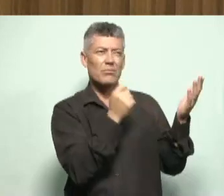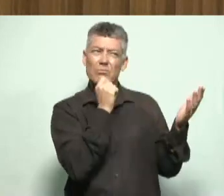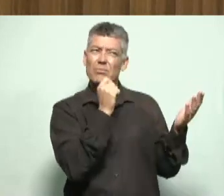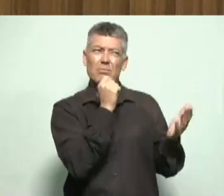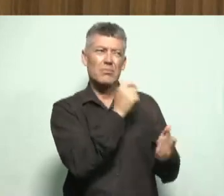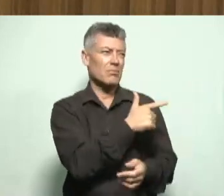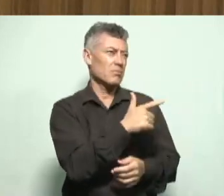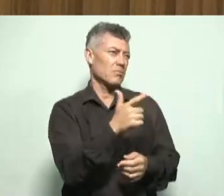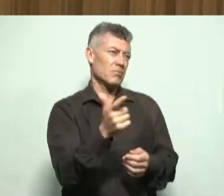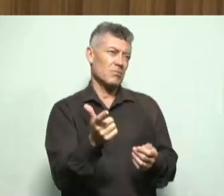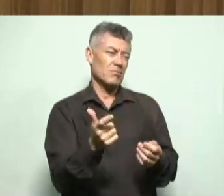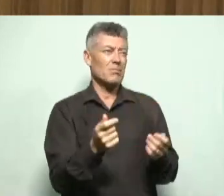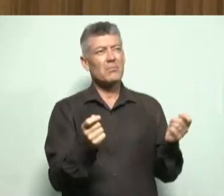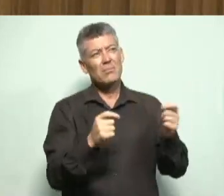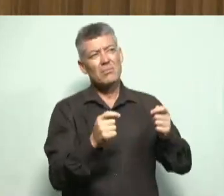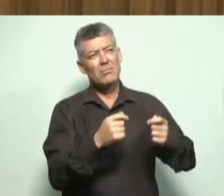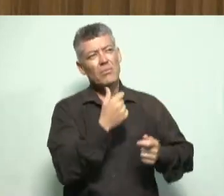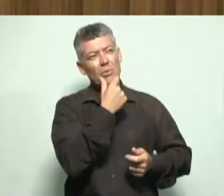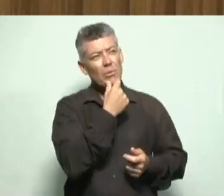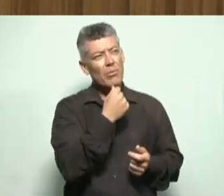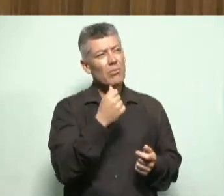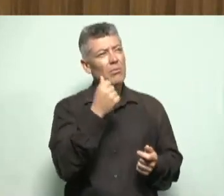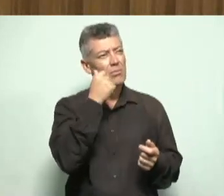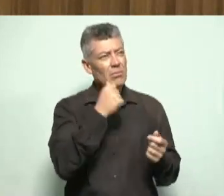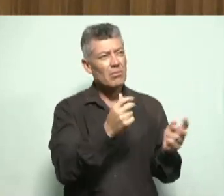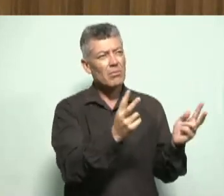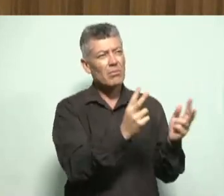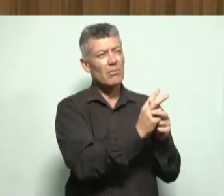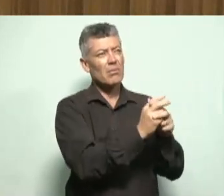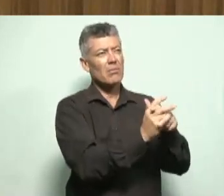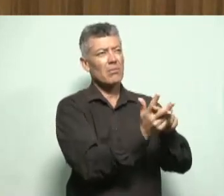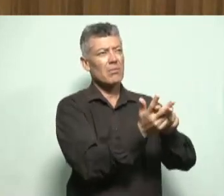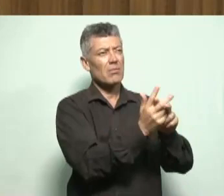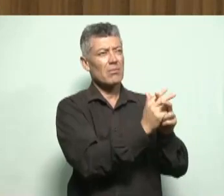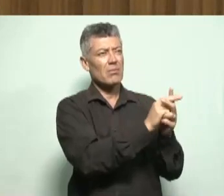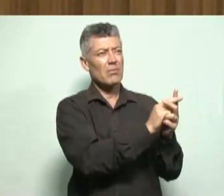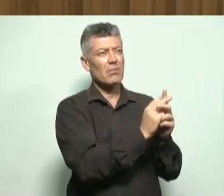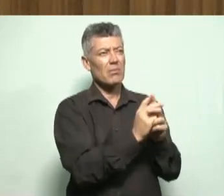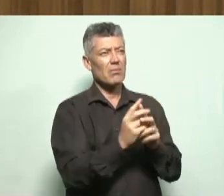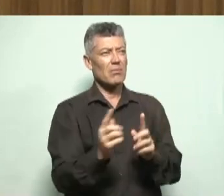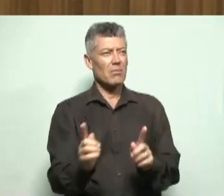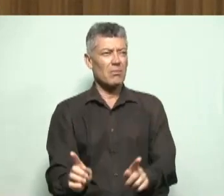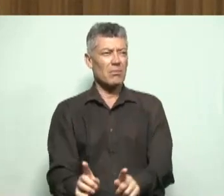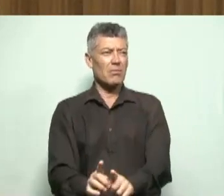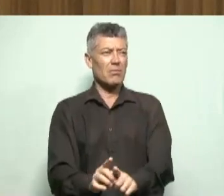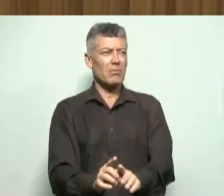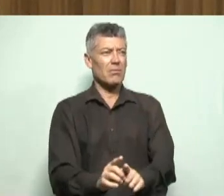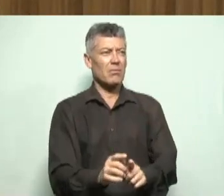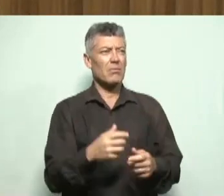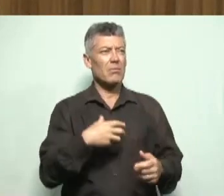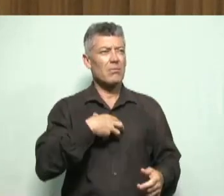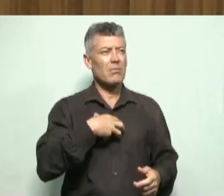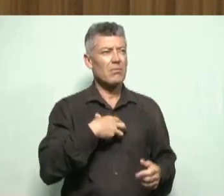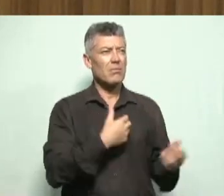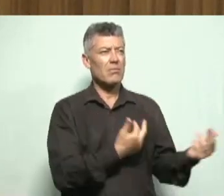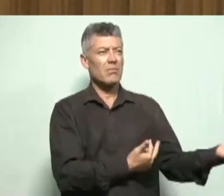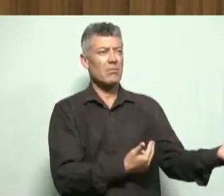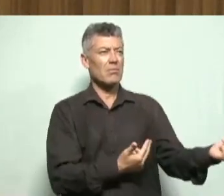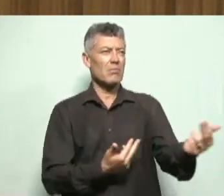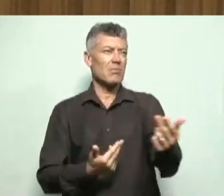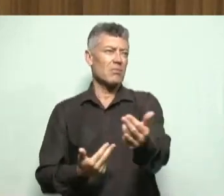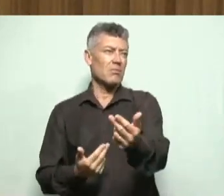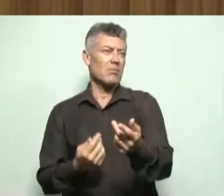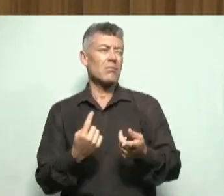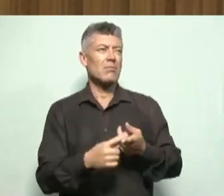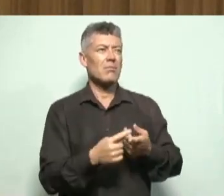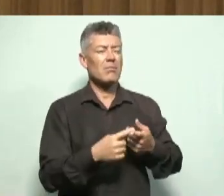jeito. Podia ter lá um homem e uma mulher se agarrando, vários casais de homem e mulher se agarrando, eu estaria dizendo a mesma coisa aqui,